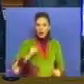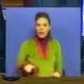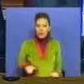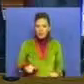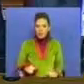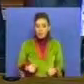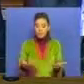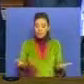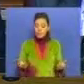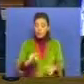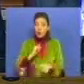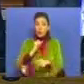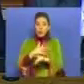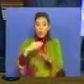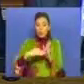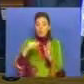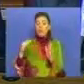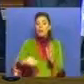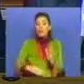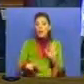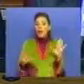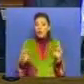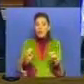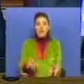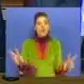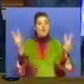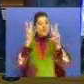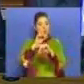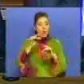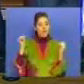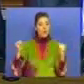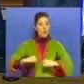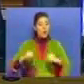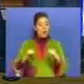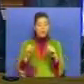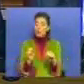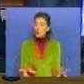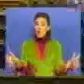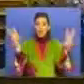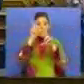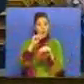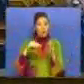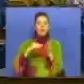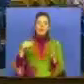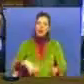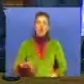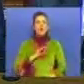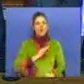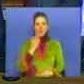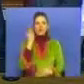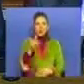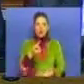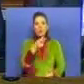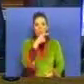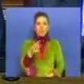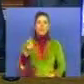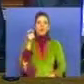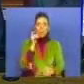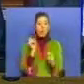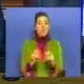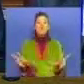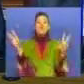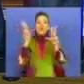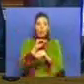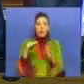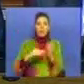Sócrates, outro tratado, com um novo consenso, com um novo tratado. O senhor prometeu um